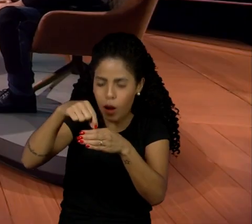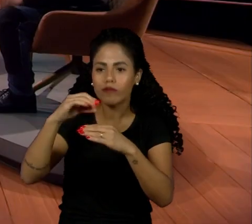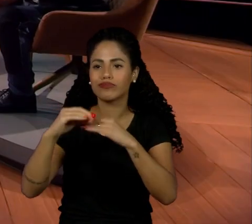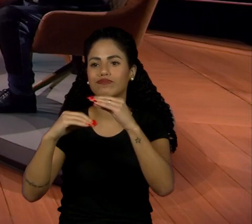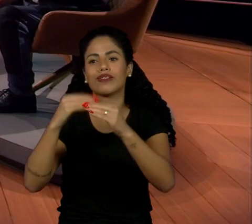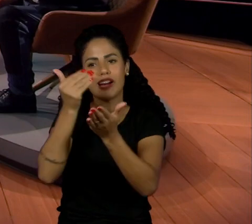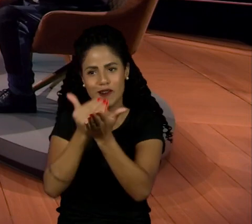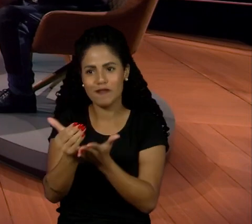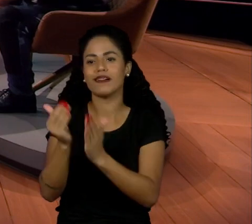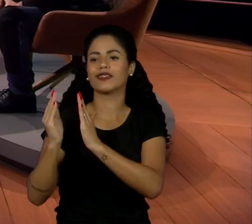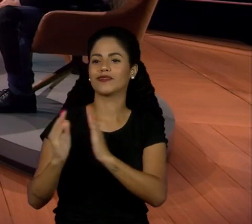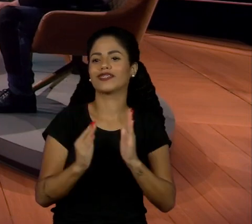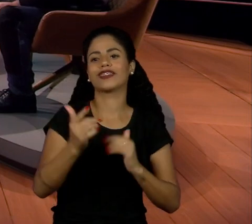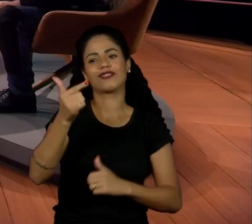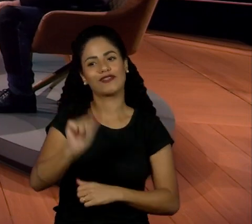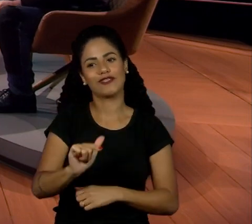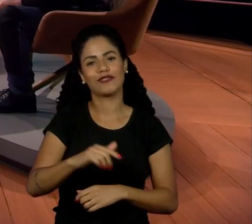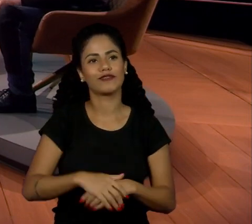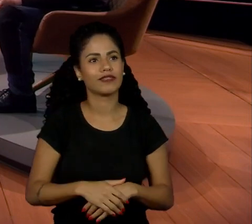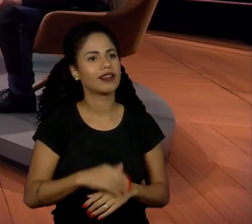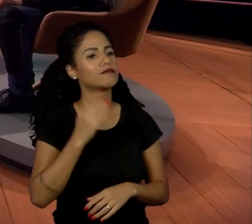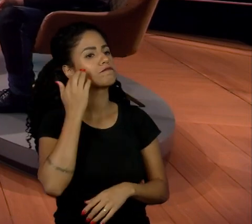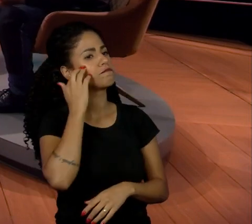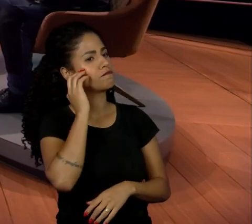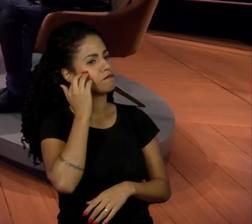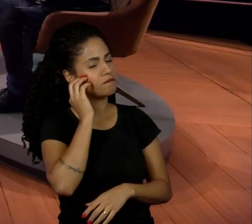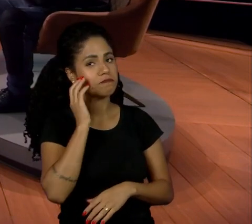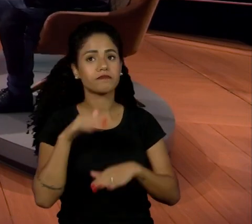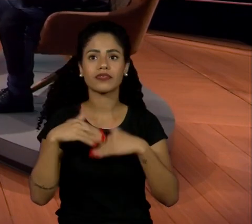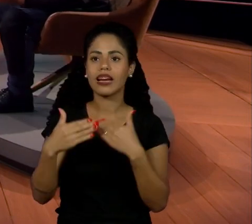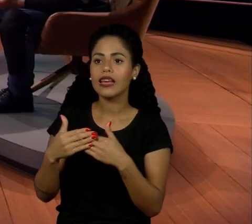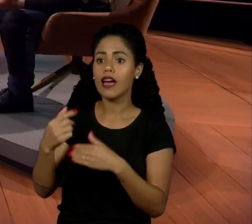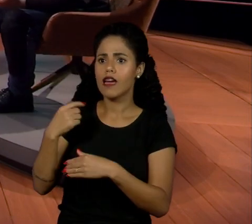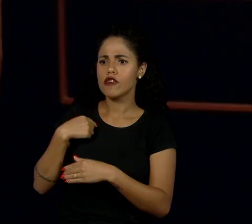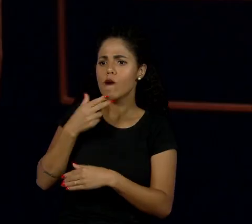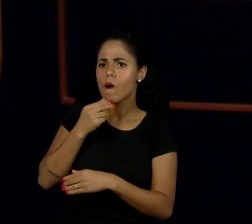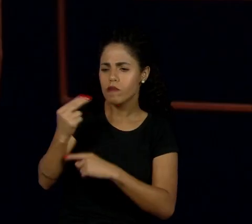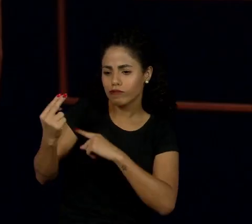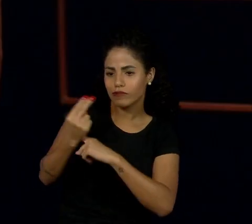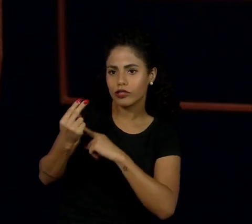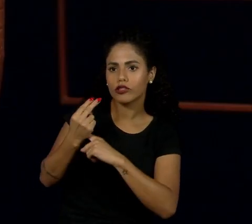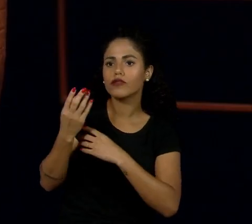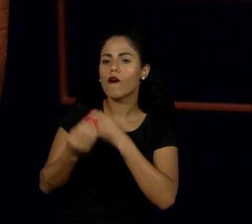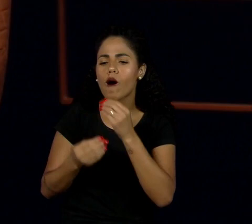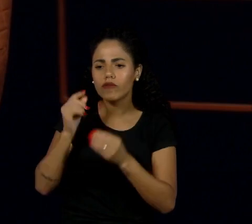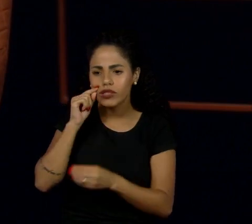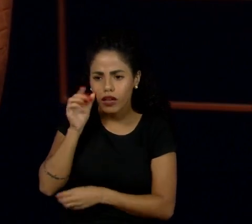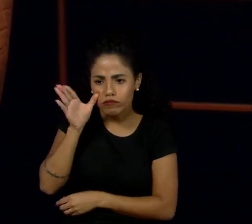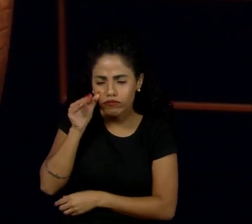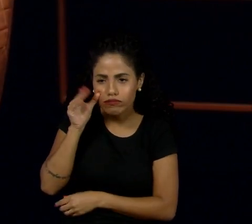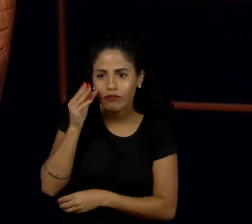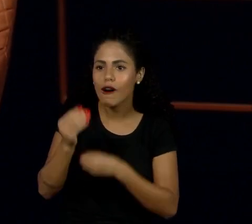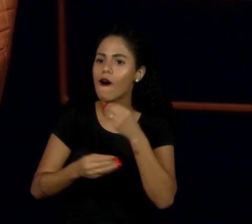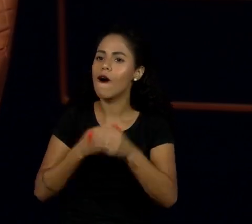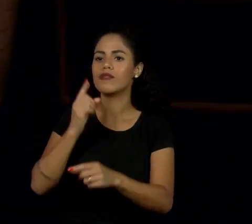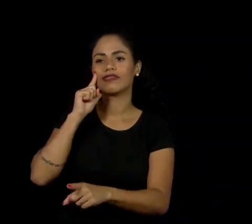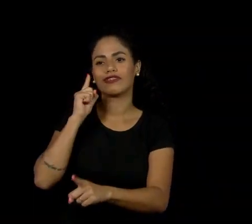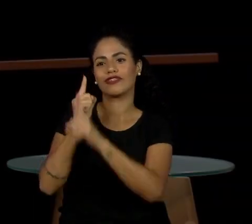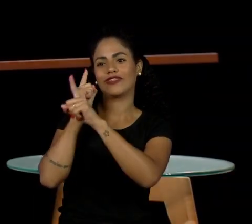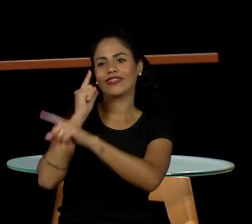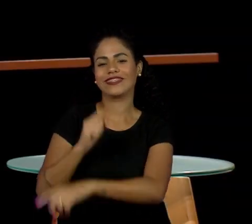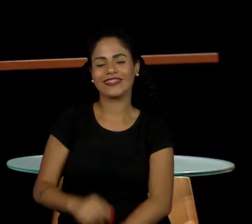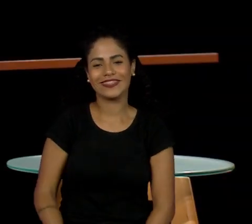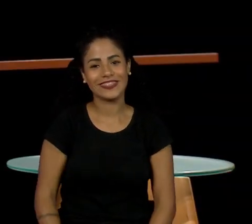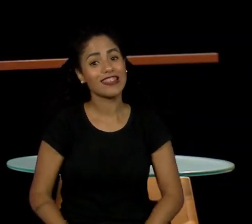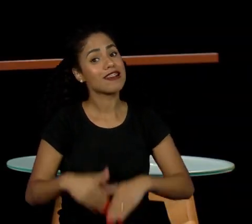sementes e reproduzo como o cara me ensinou. Observa como é na natureza que você vai conseguir. E deu certo.